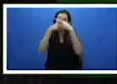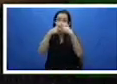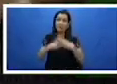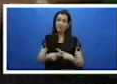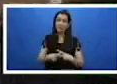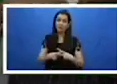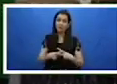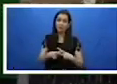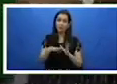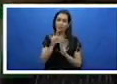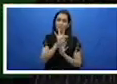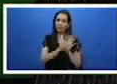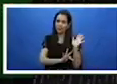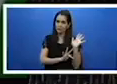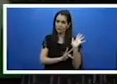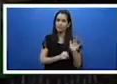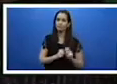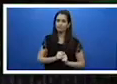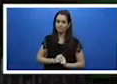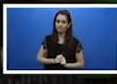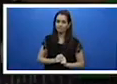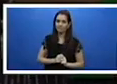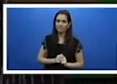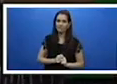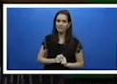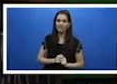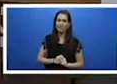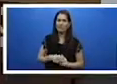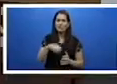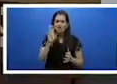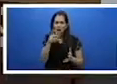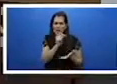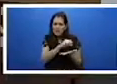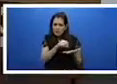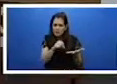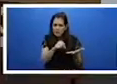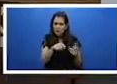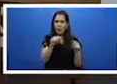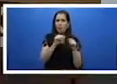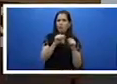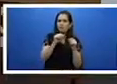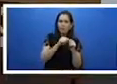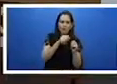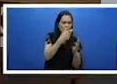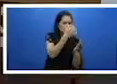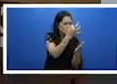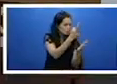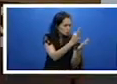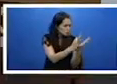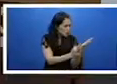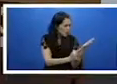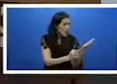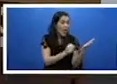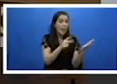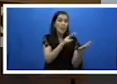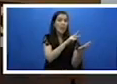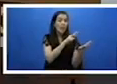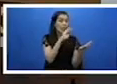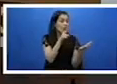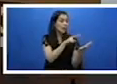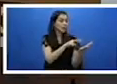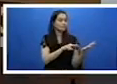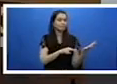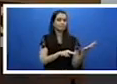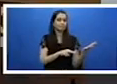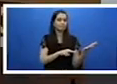todo o texto. Então, escreveu, fez a sua produção, lê o início, lê